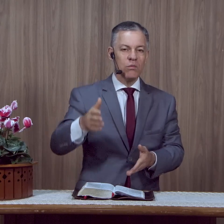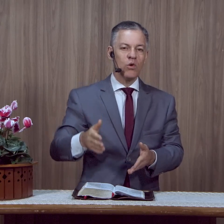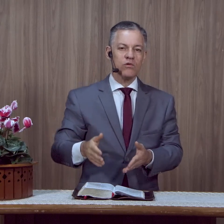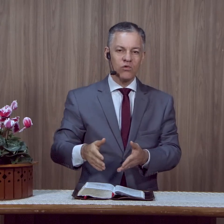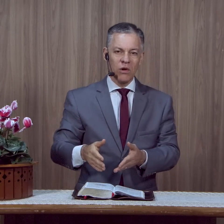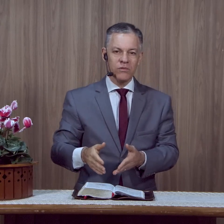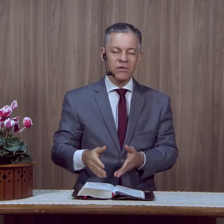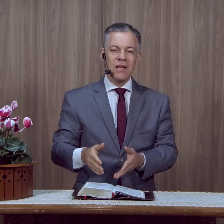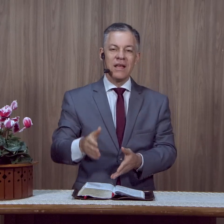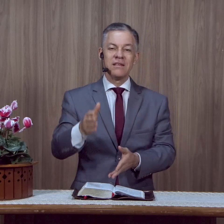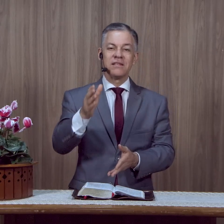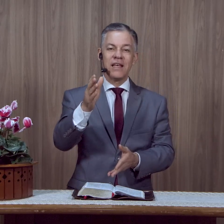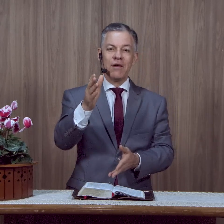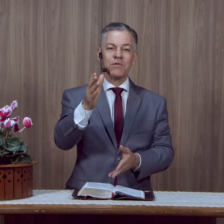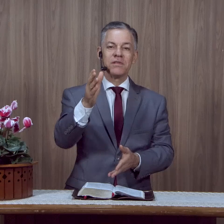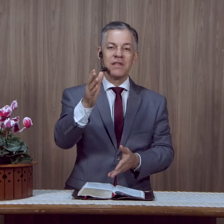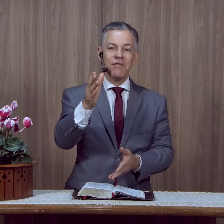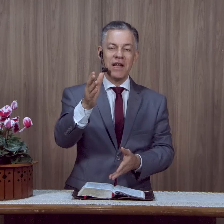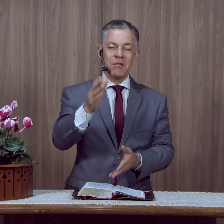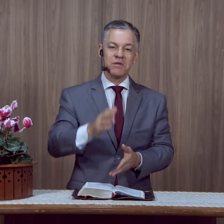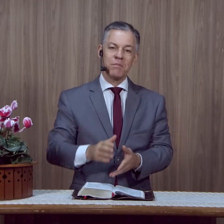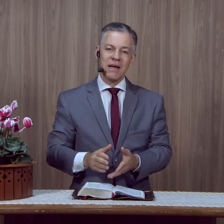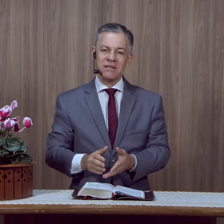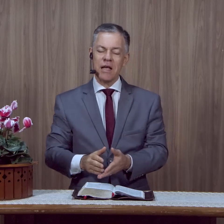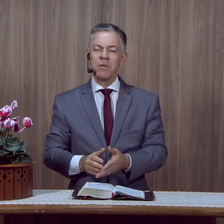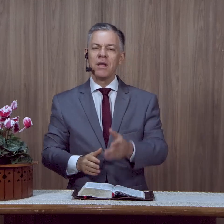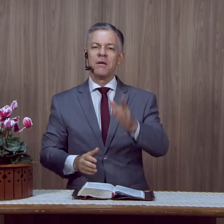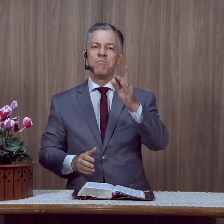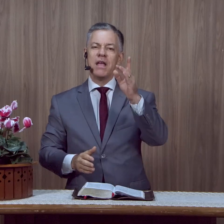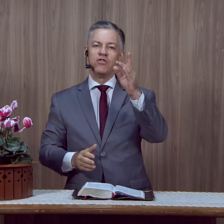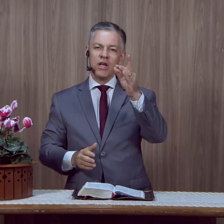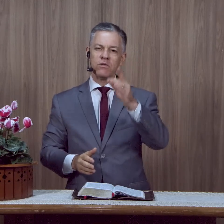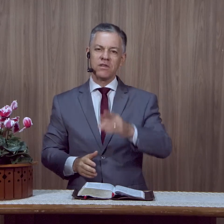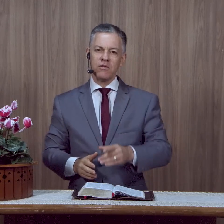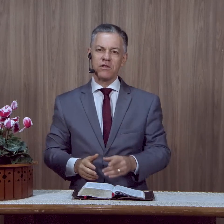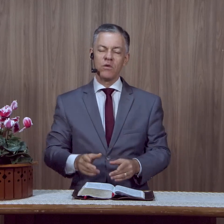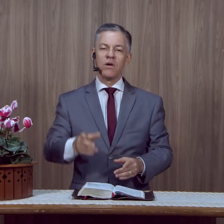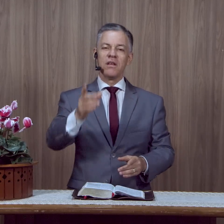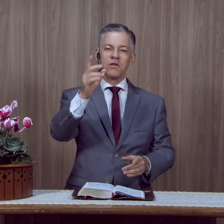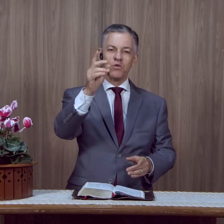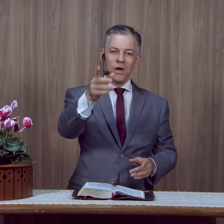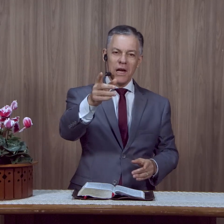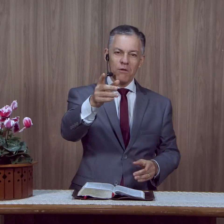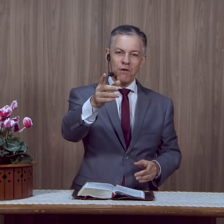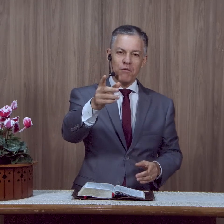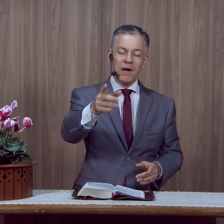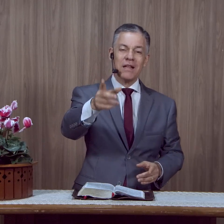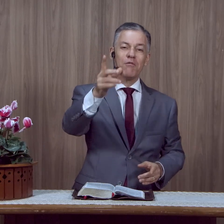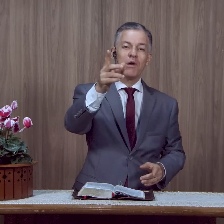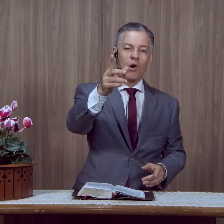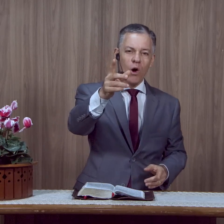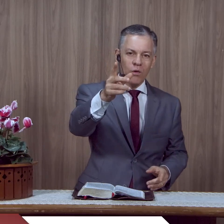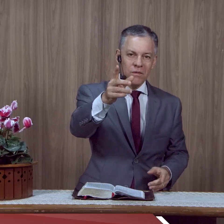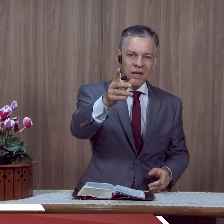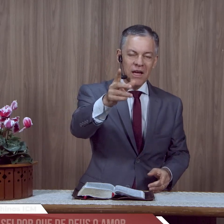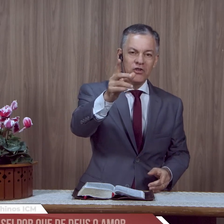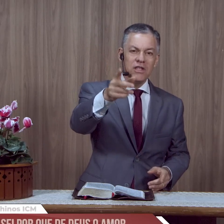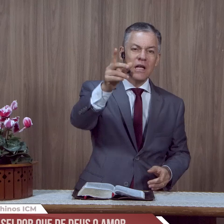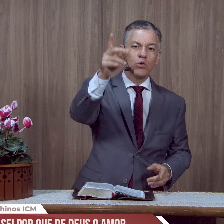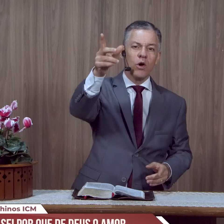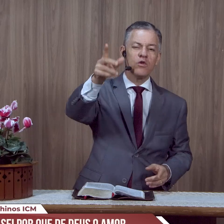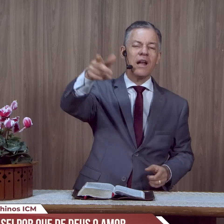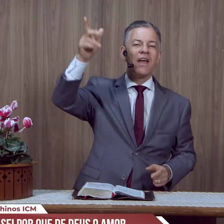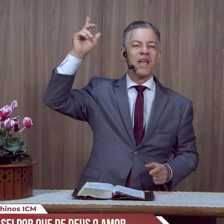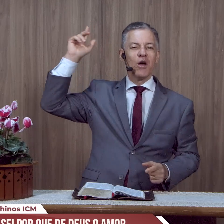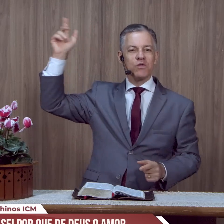servo como nós somos, e servo serviremos para sempre. Bendito seja o Senhor. Se a sua orelha não foi furada, fura logo e